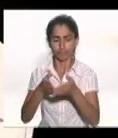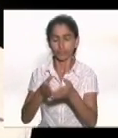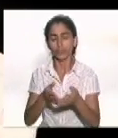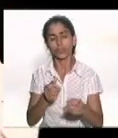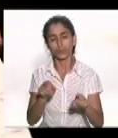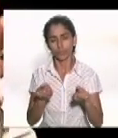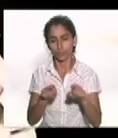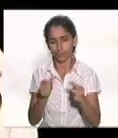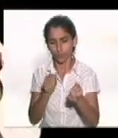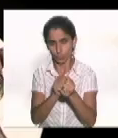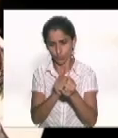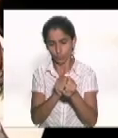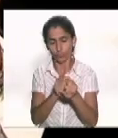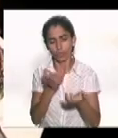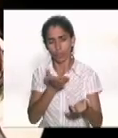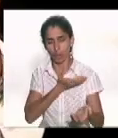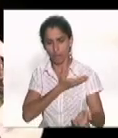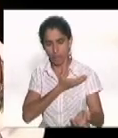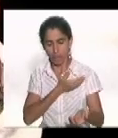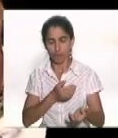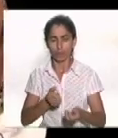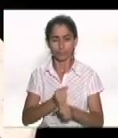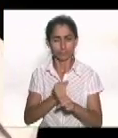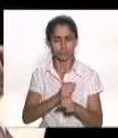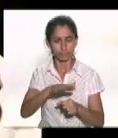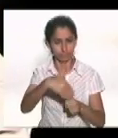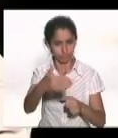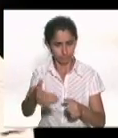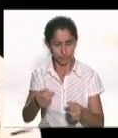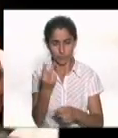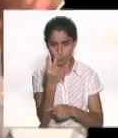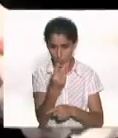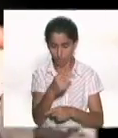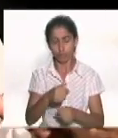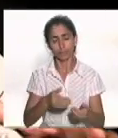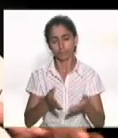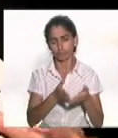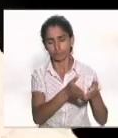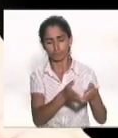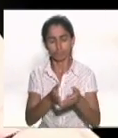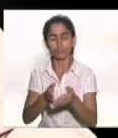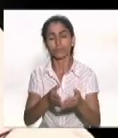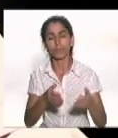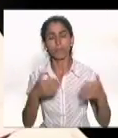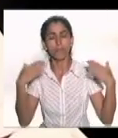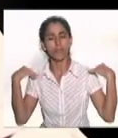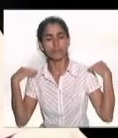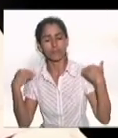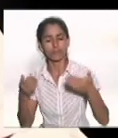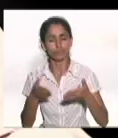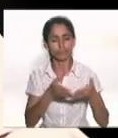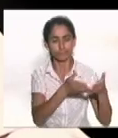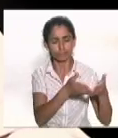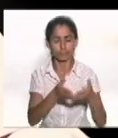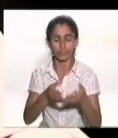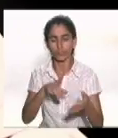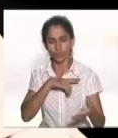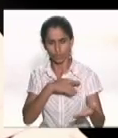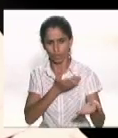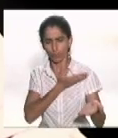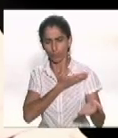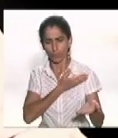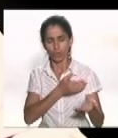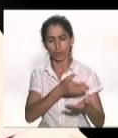Golden Boys. Fomos o Golden Boys, mais um conjunto de samba. O Eugênio C tinha